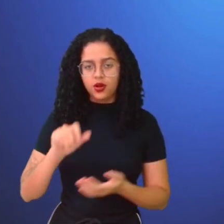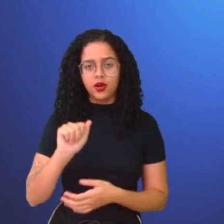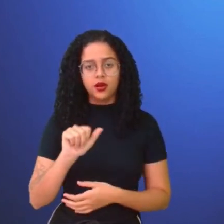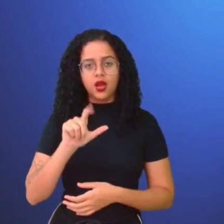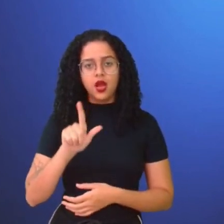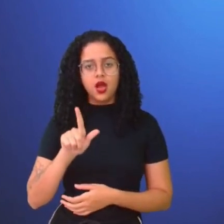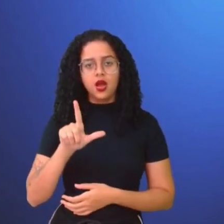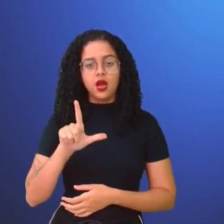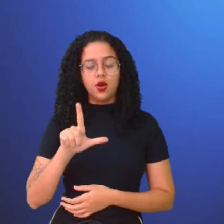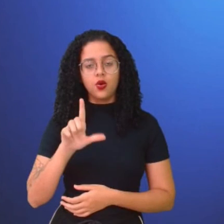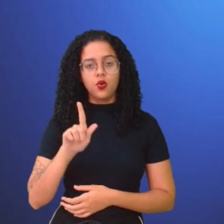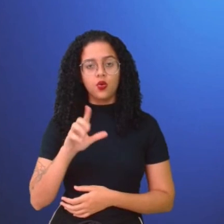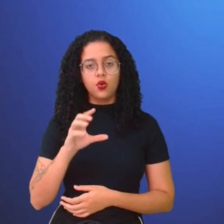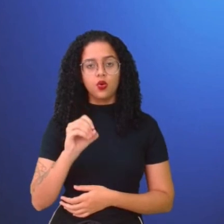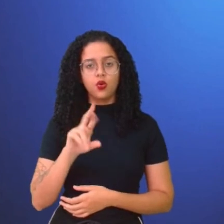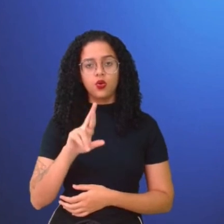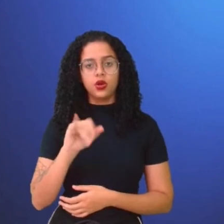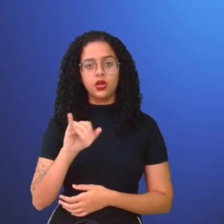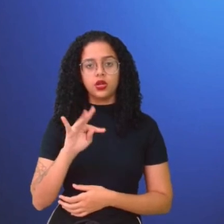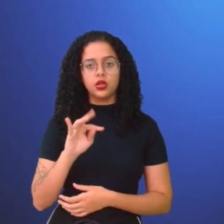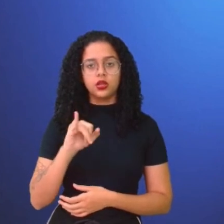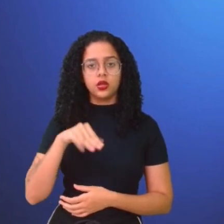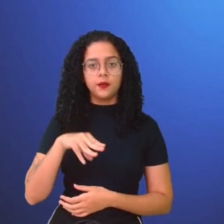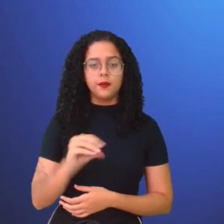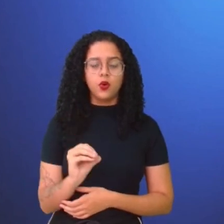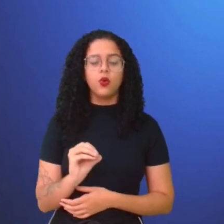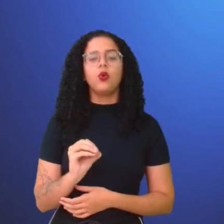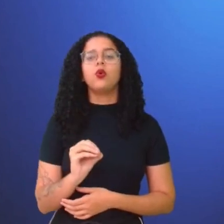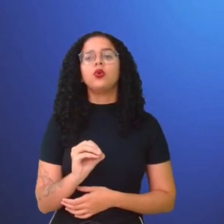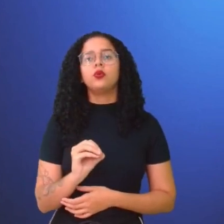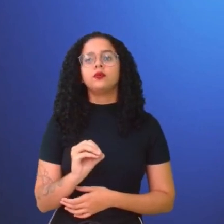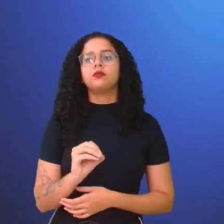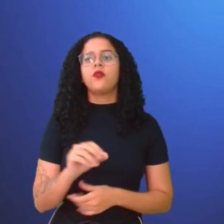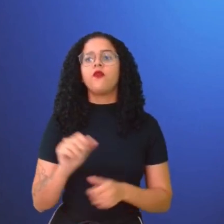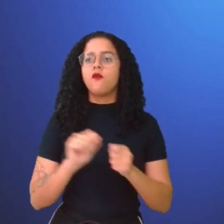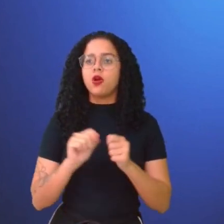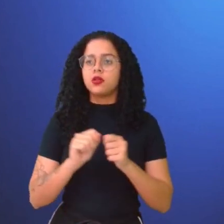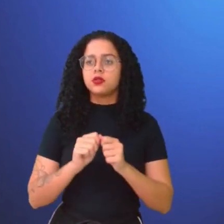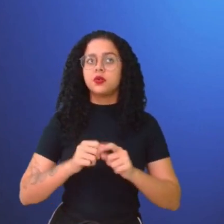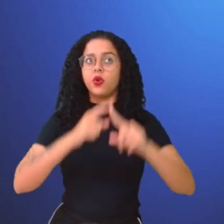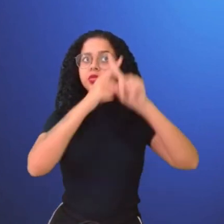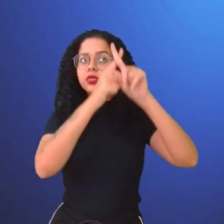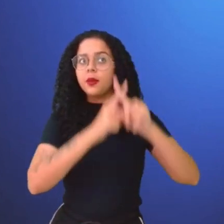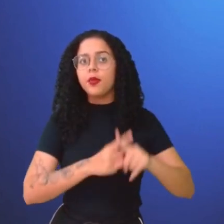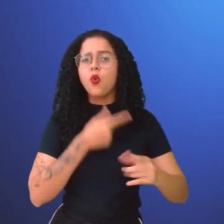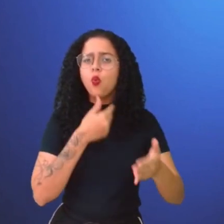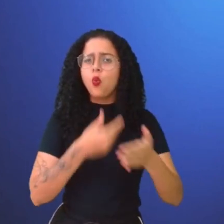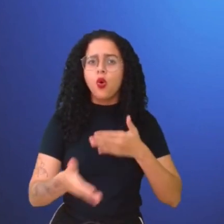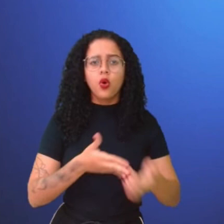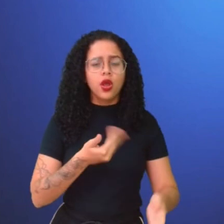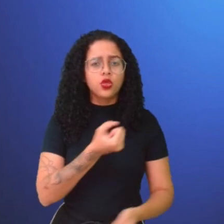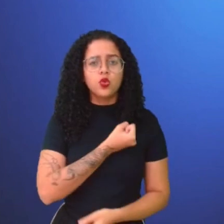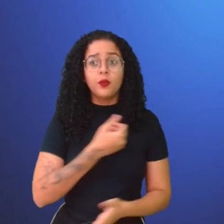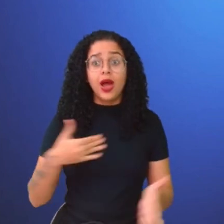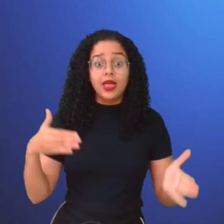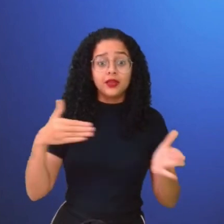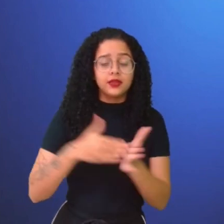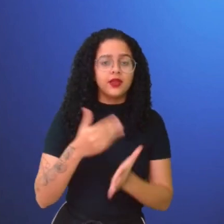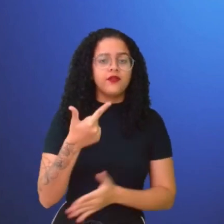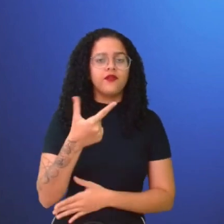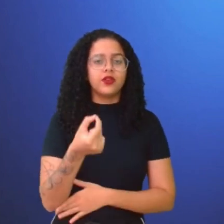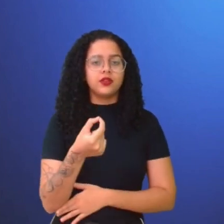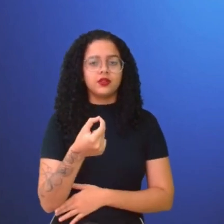uma tabuada de qualquer número até 20. Exatamente. É esse aí o